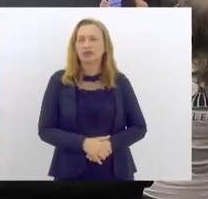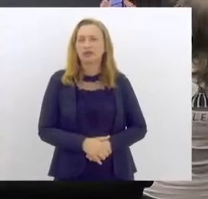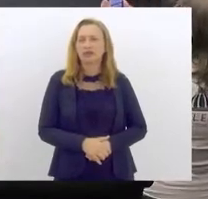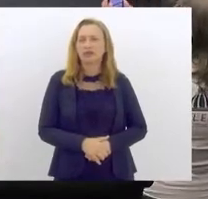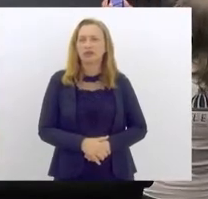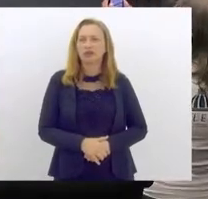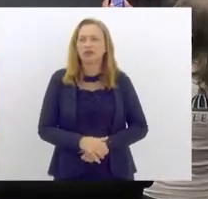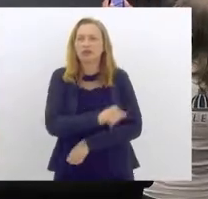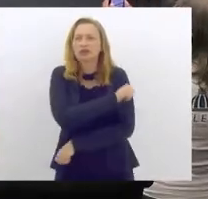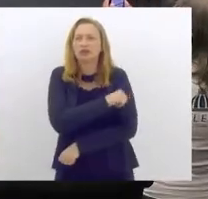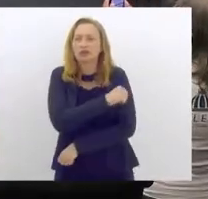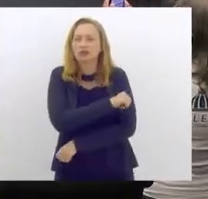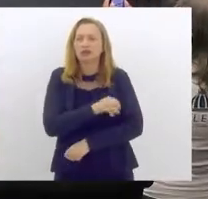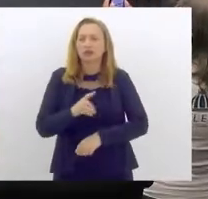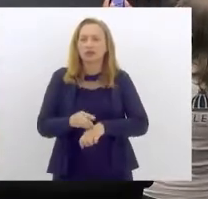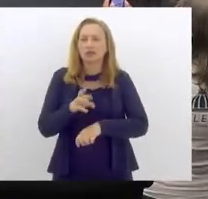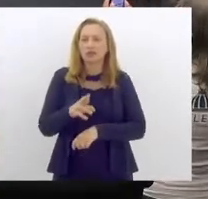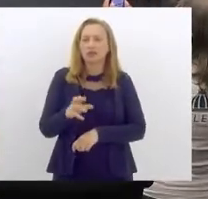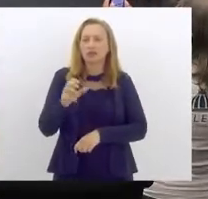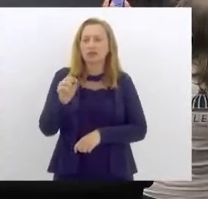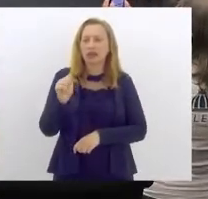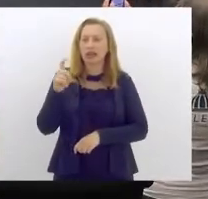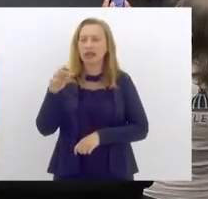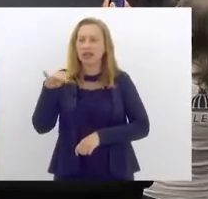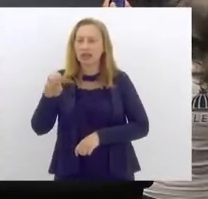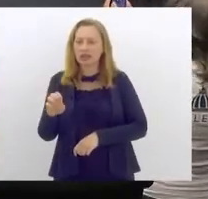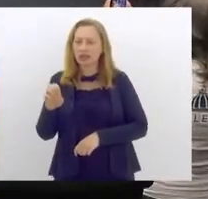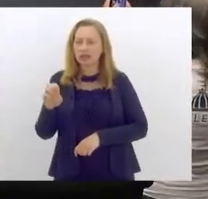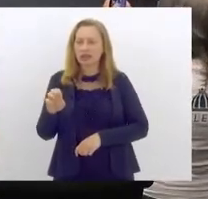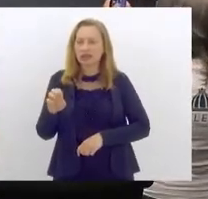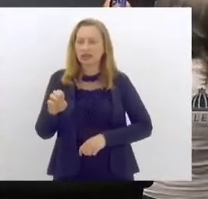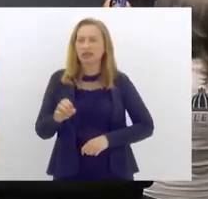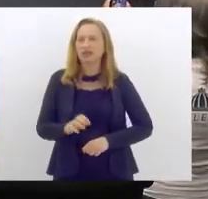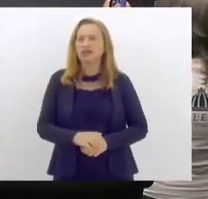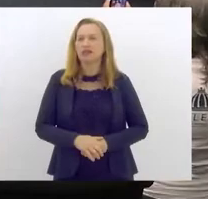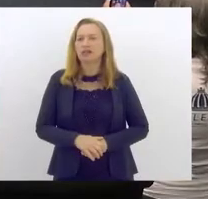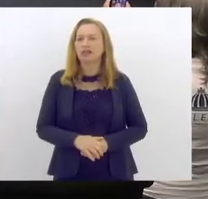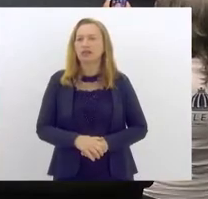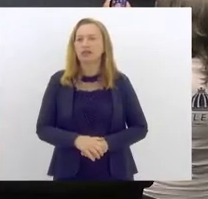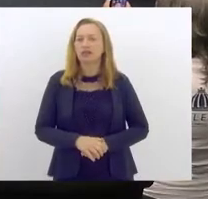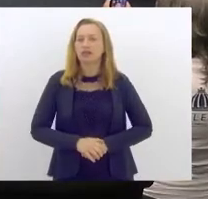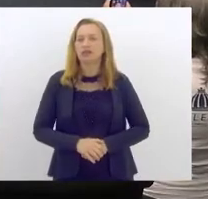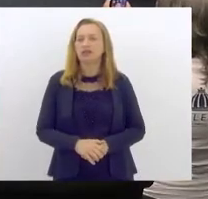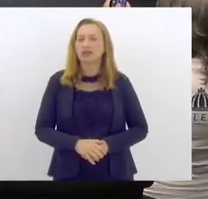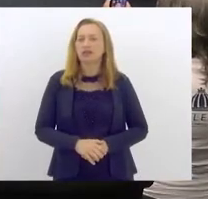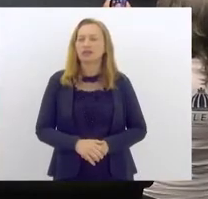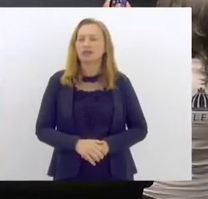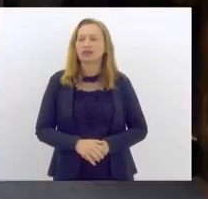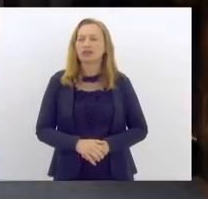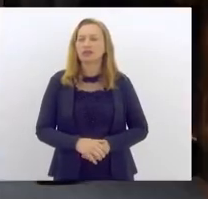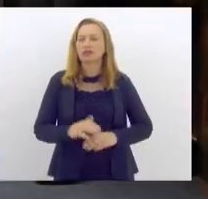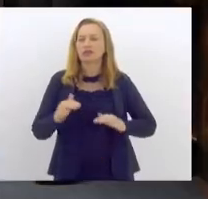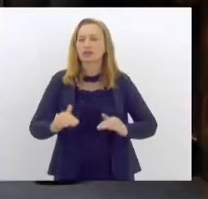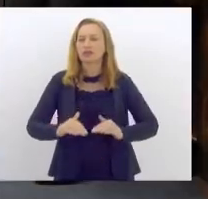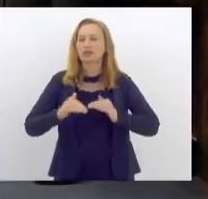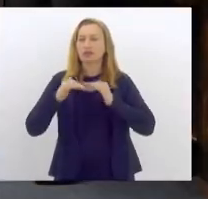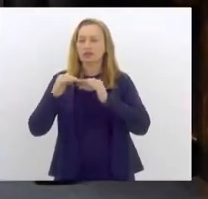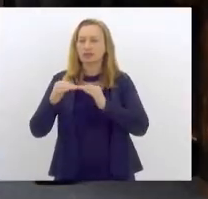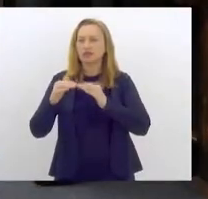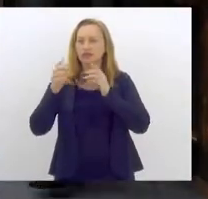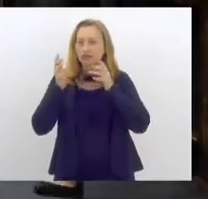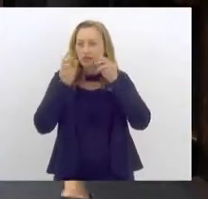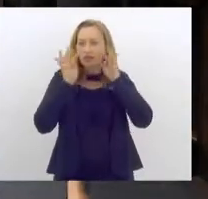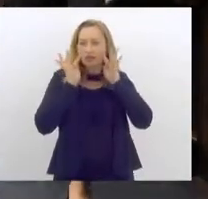a enfermeira Doutora Aline Cristina Dias de armada e Silva superintendente de atenção